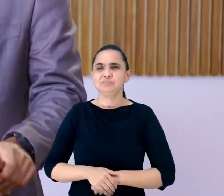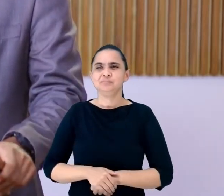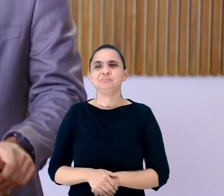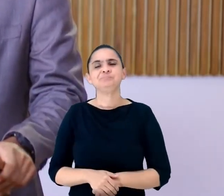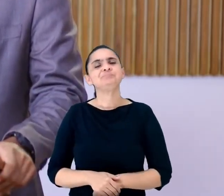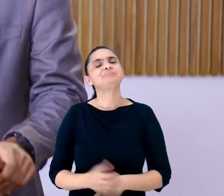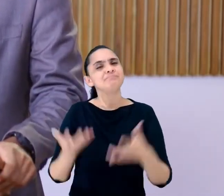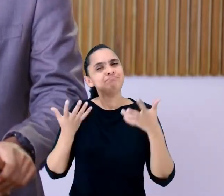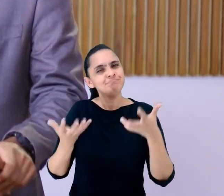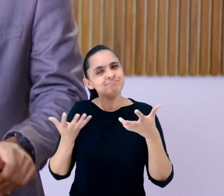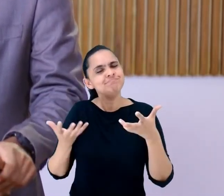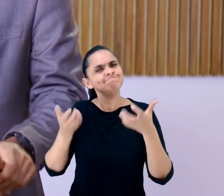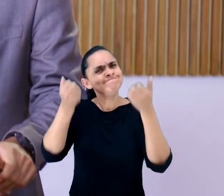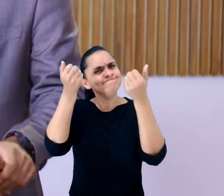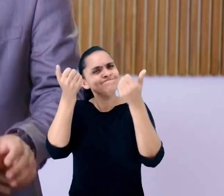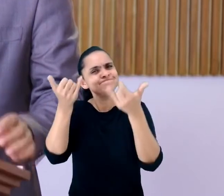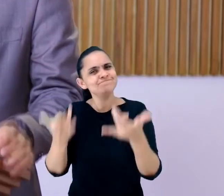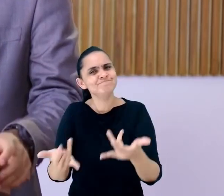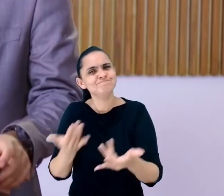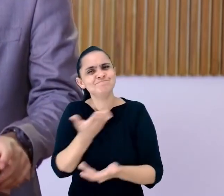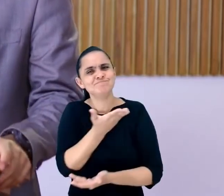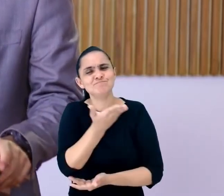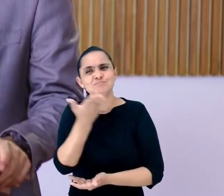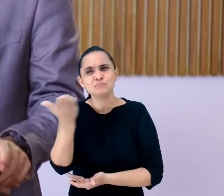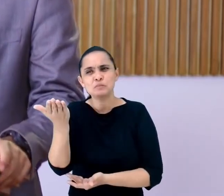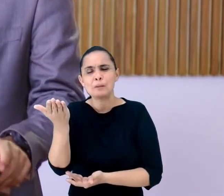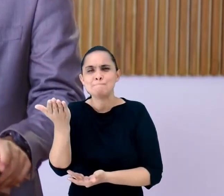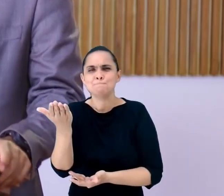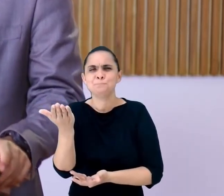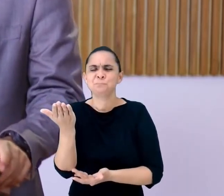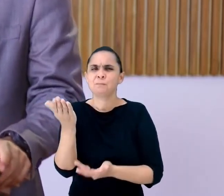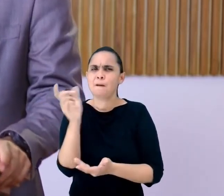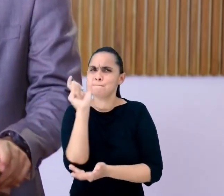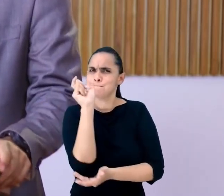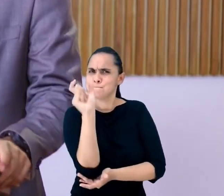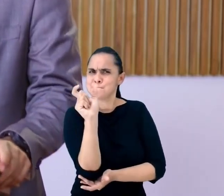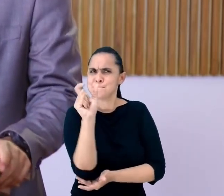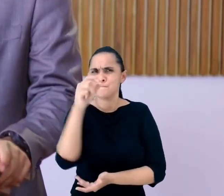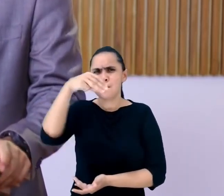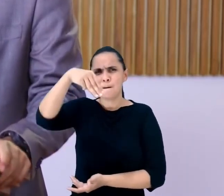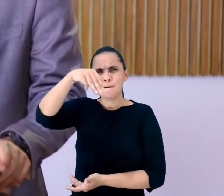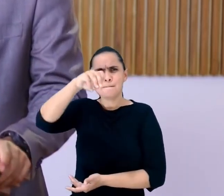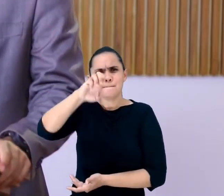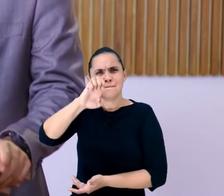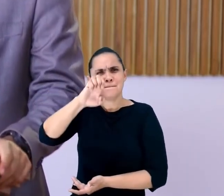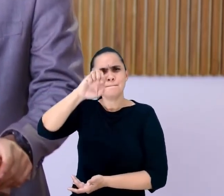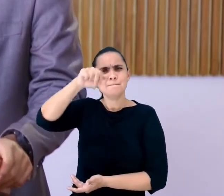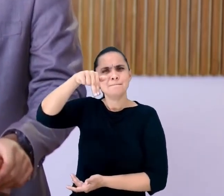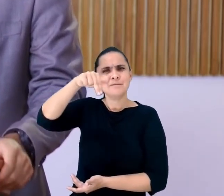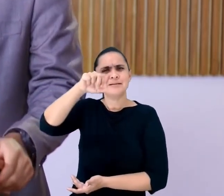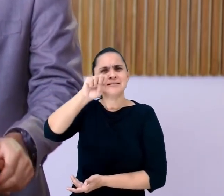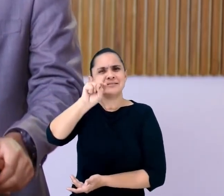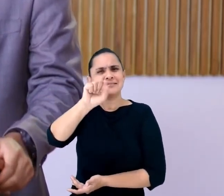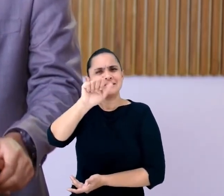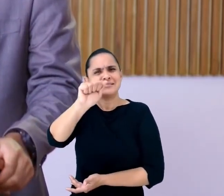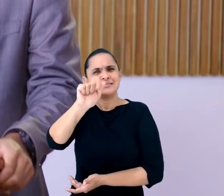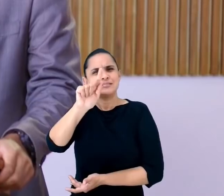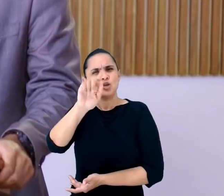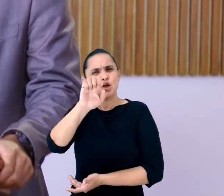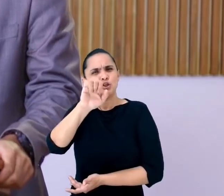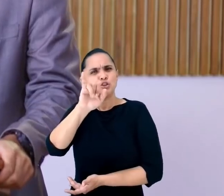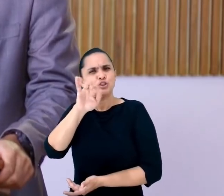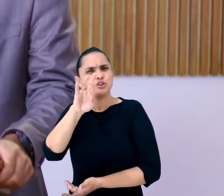dizer para você que esta palavra mensageiro é muito significativa. Vamos ver qual